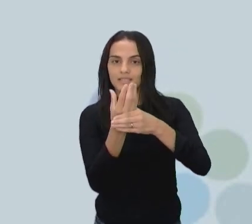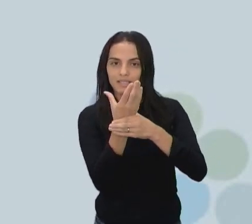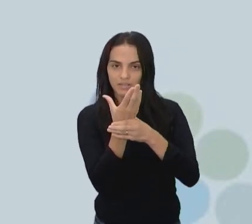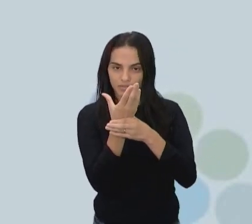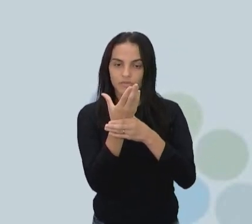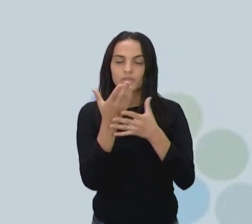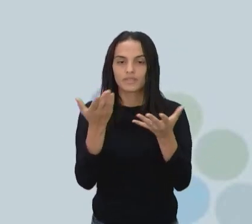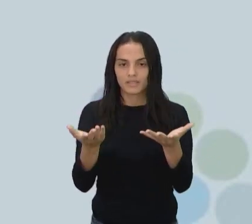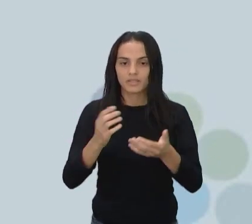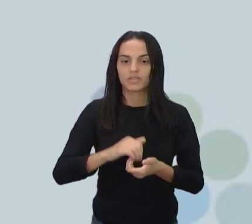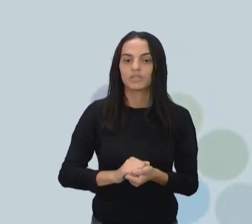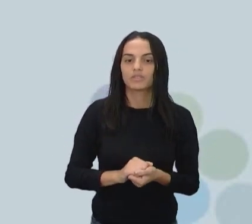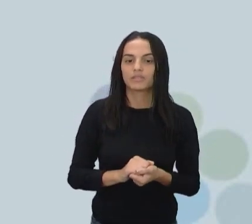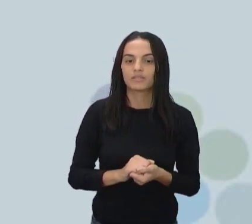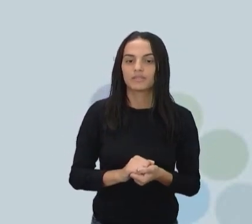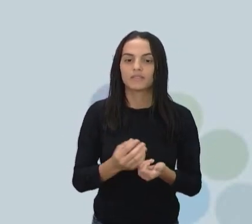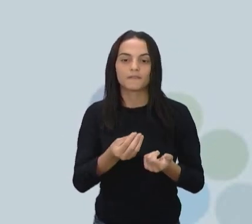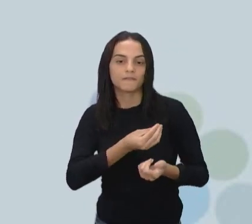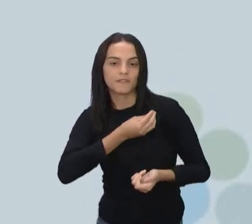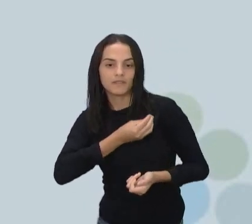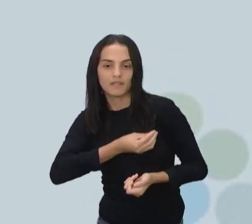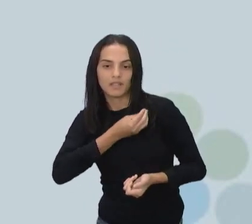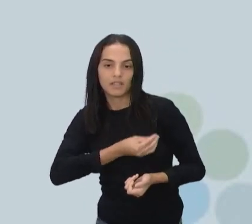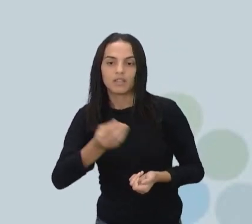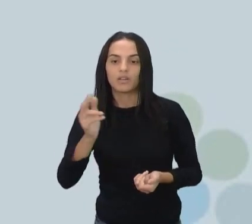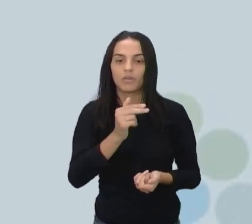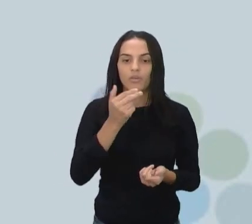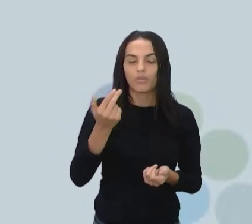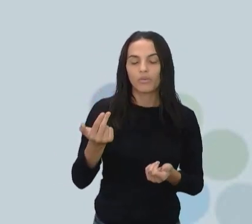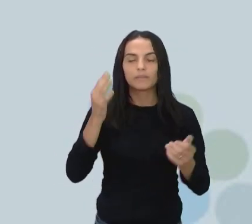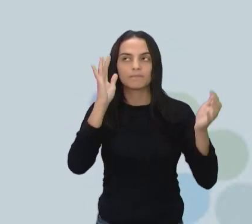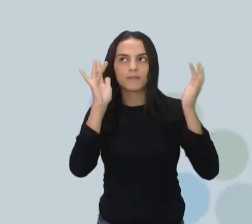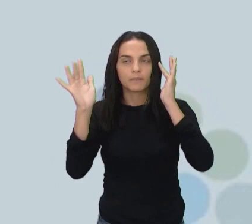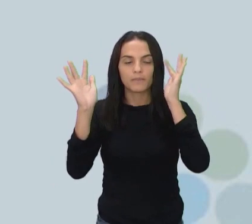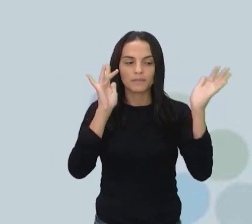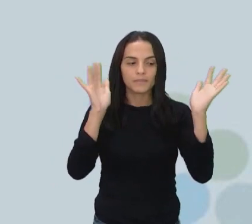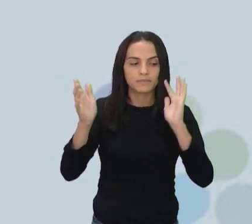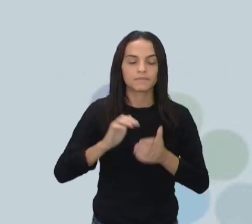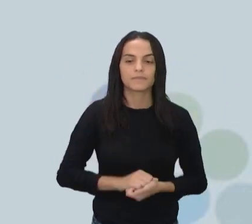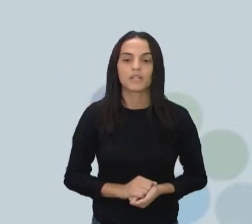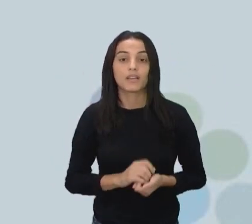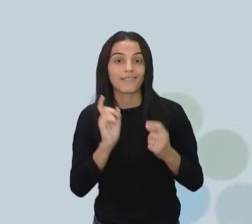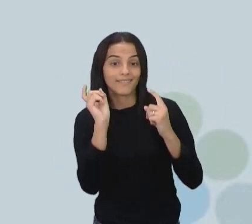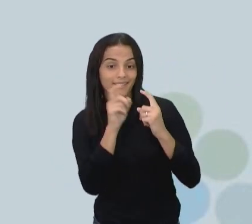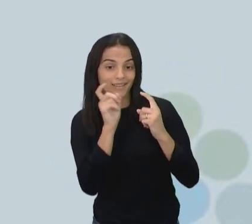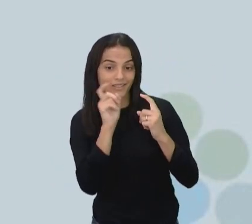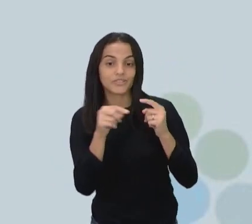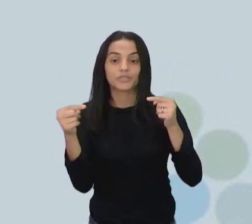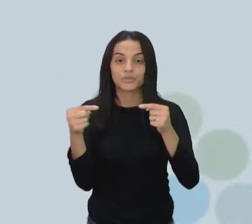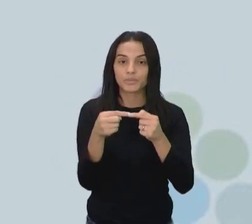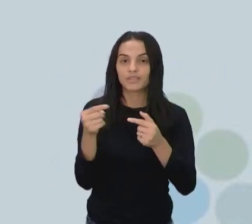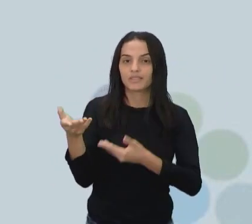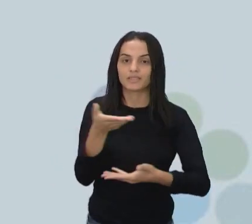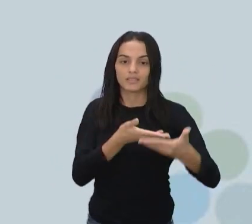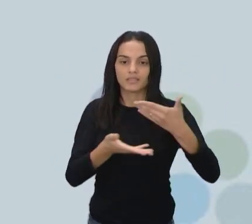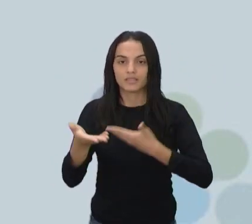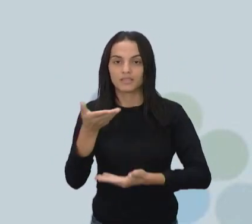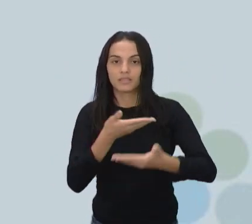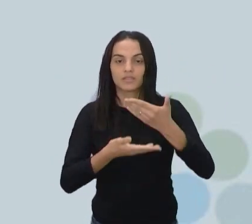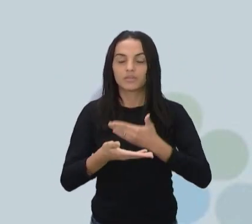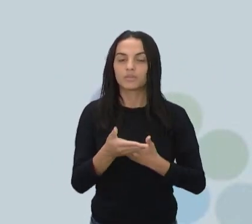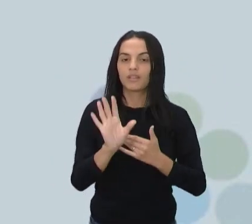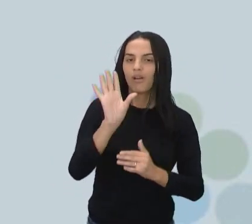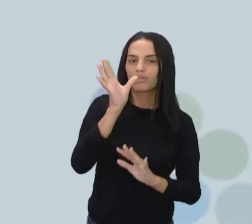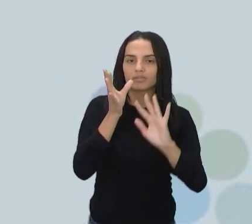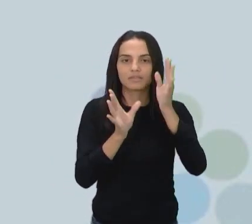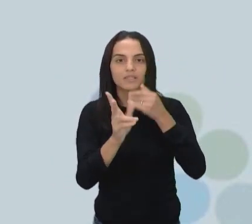de fruição, vivência e reflexão crítica sobre a dinâmica dos fenômenos